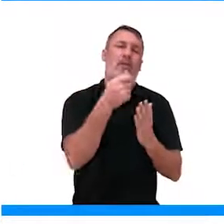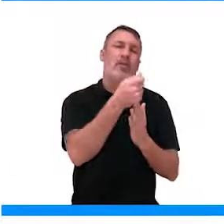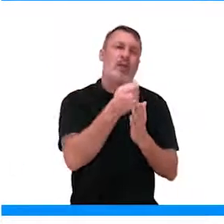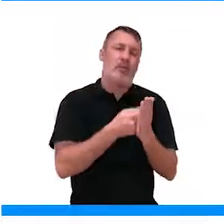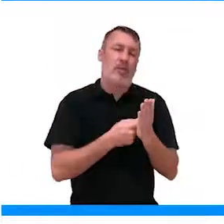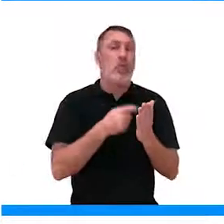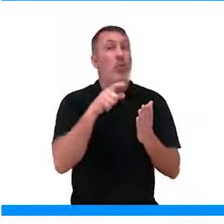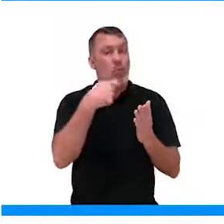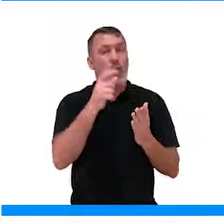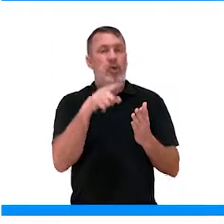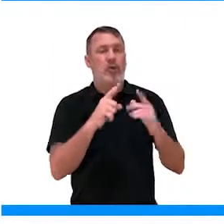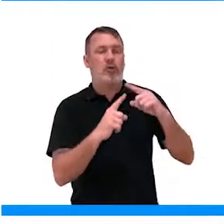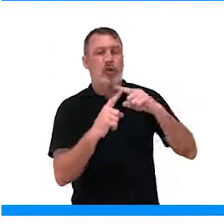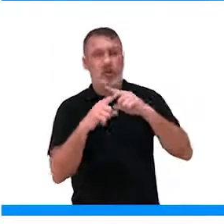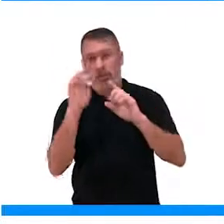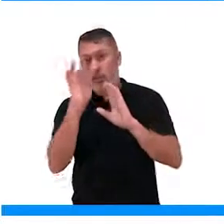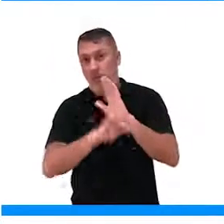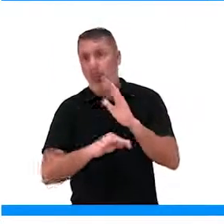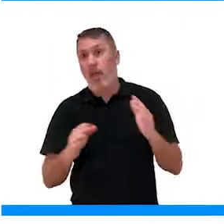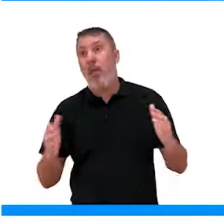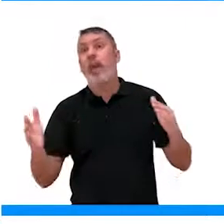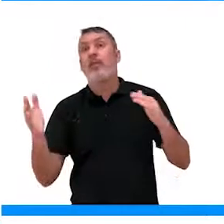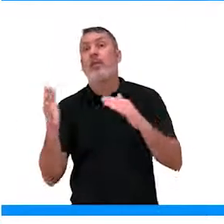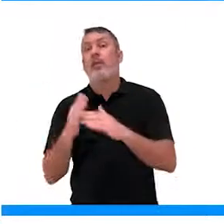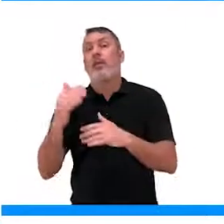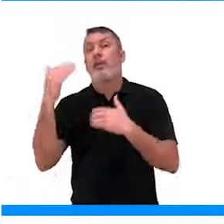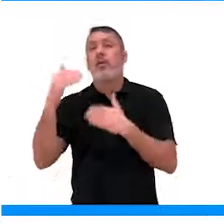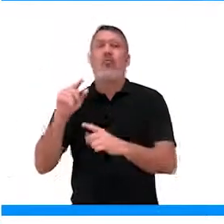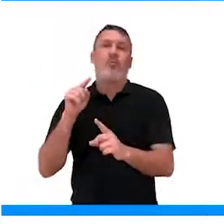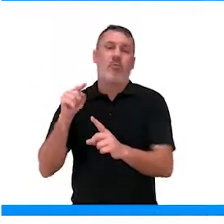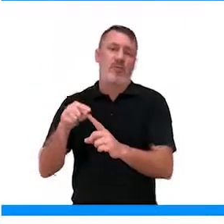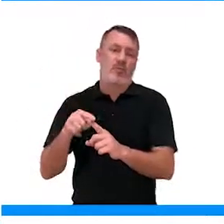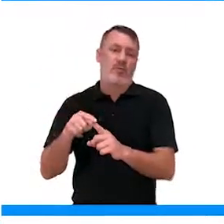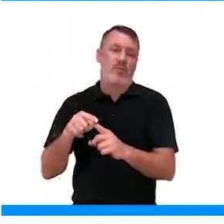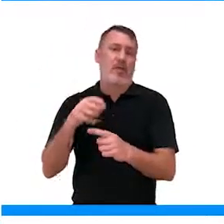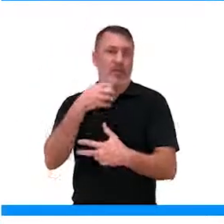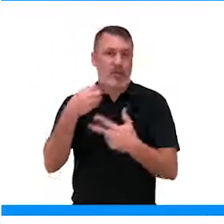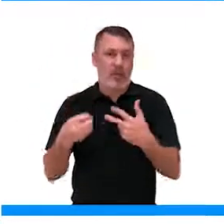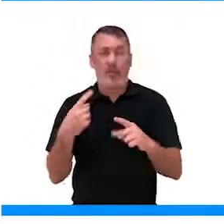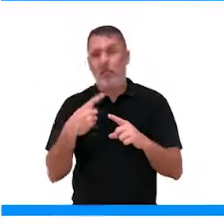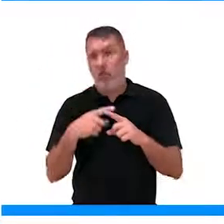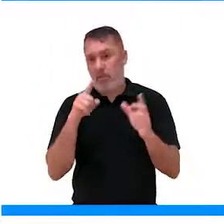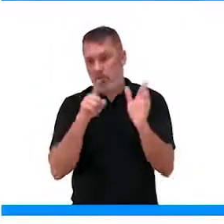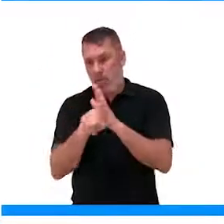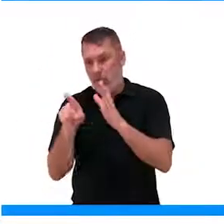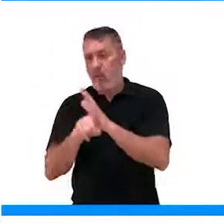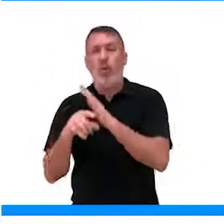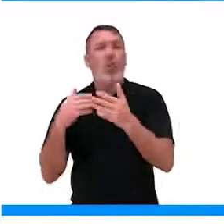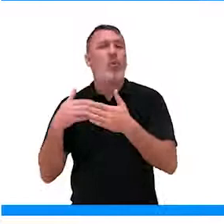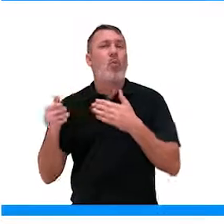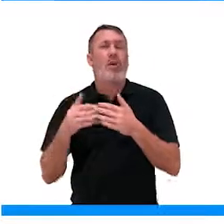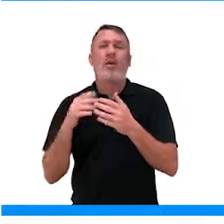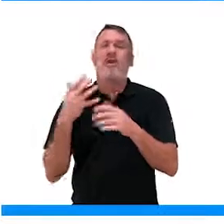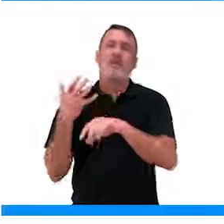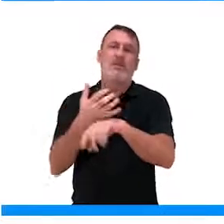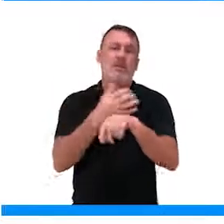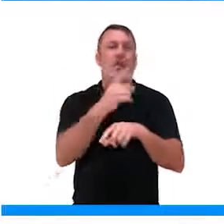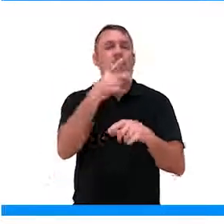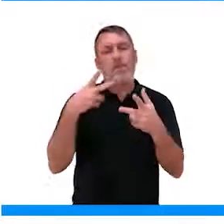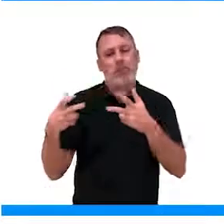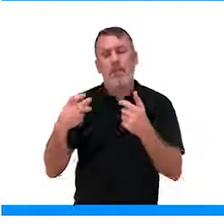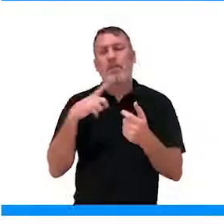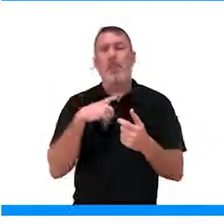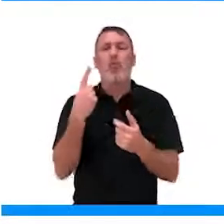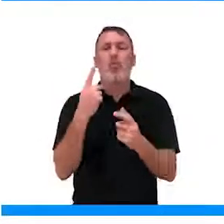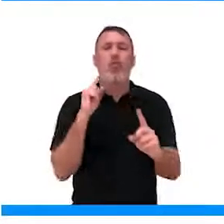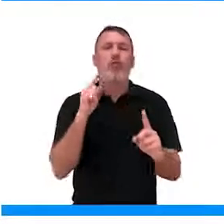desde a redação, que é um gênero textual, até as provas objetivas, porque em todas as questões, seja ela de qualquer